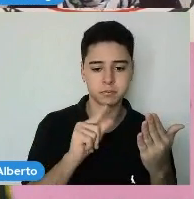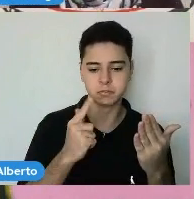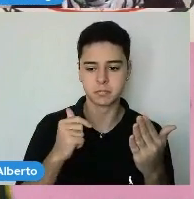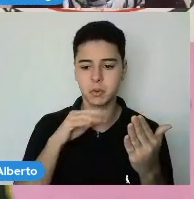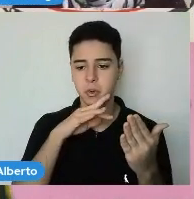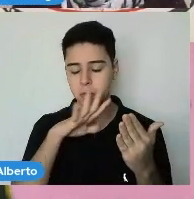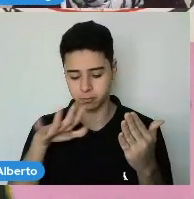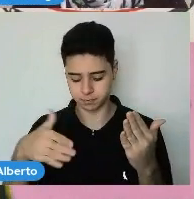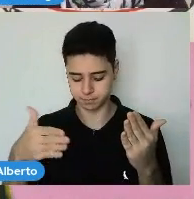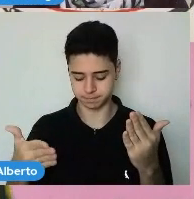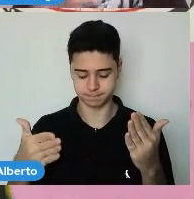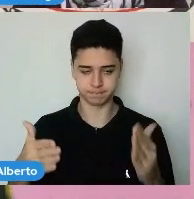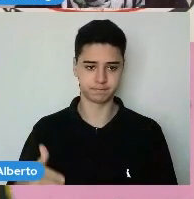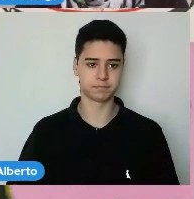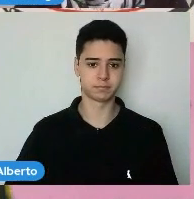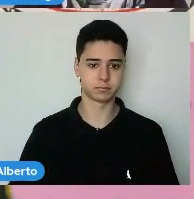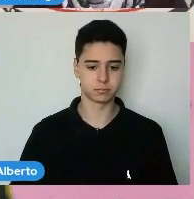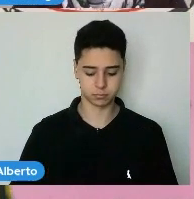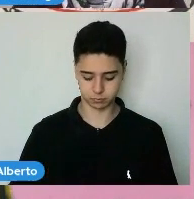tá?